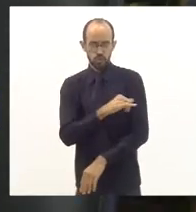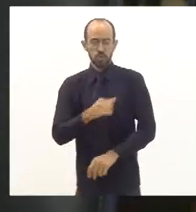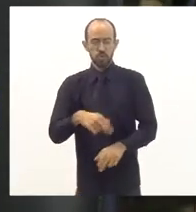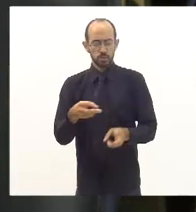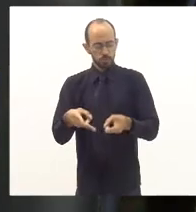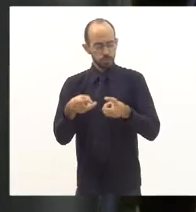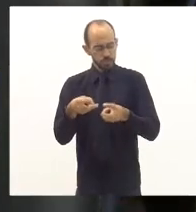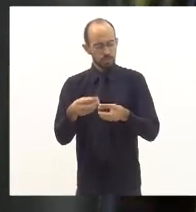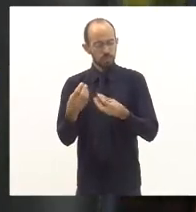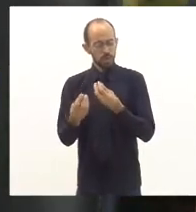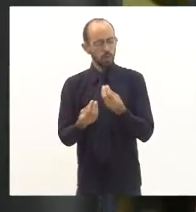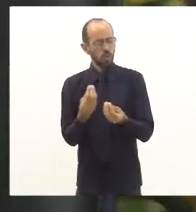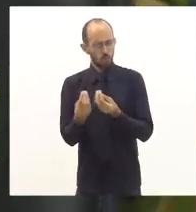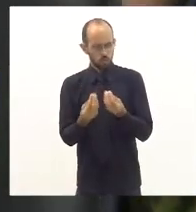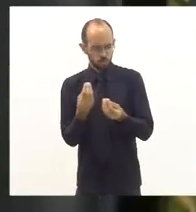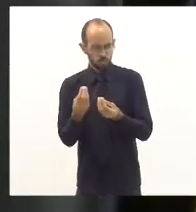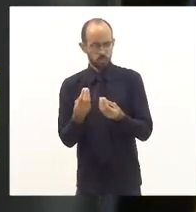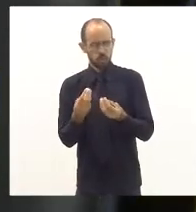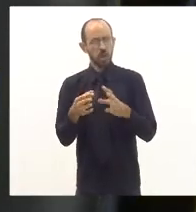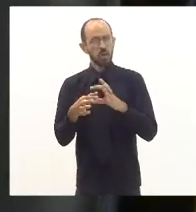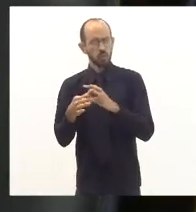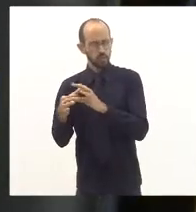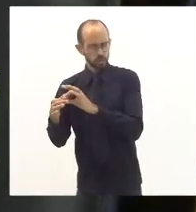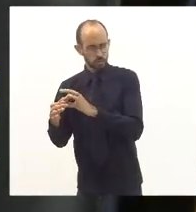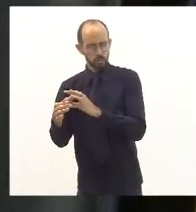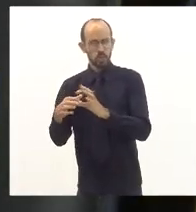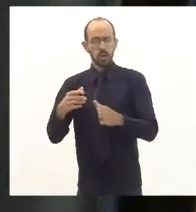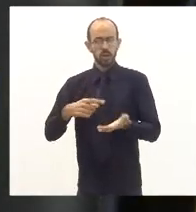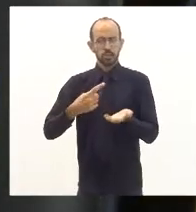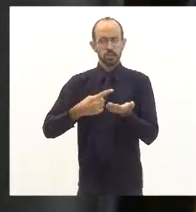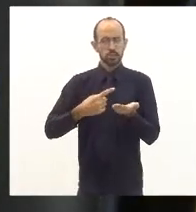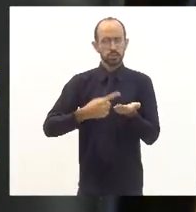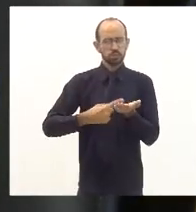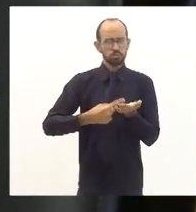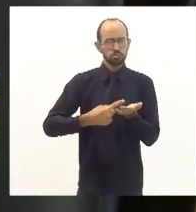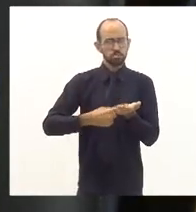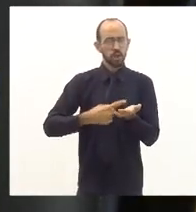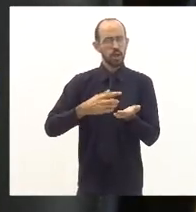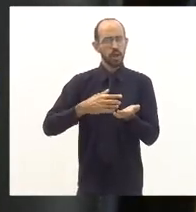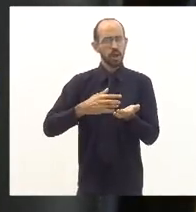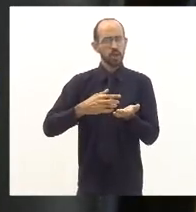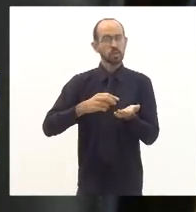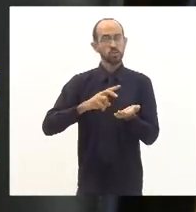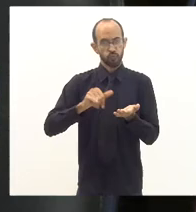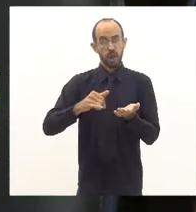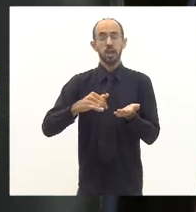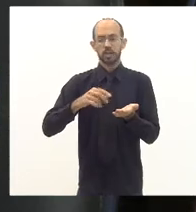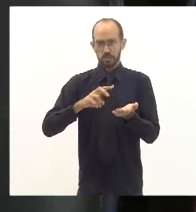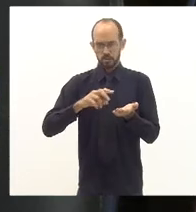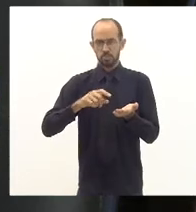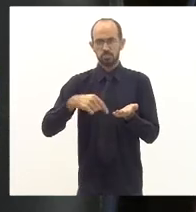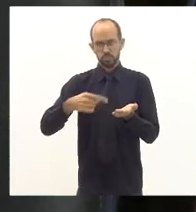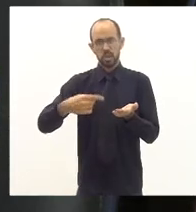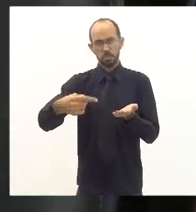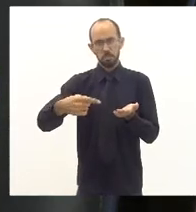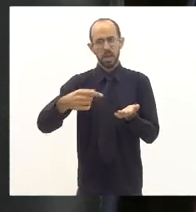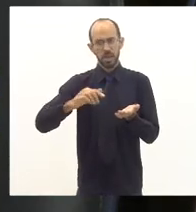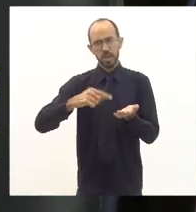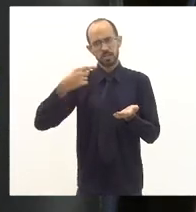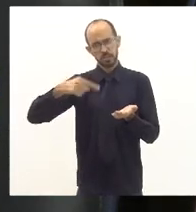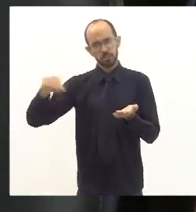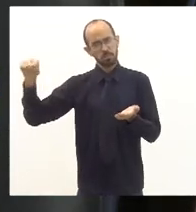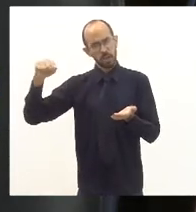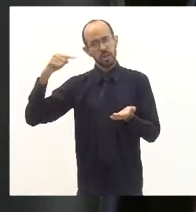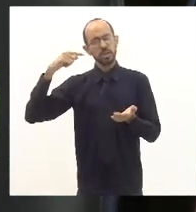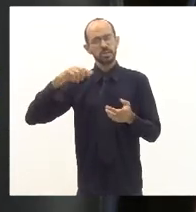está. Essa agenda é uma agenda que ainda está aberta. Eu acho que nos próximos dias ou semanas a gente espera que isso já se